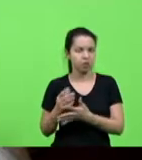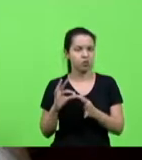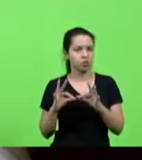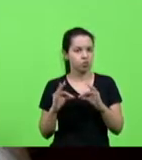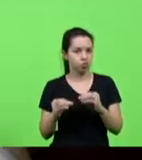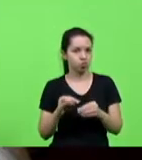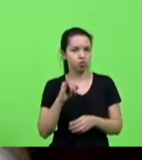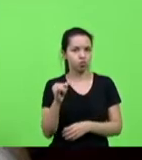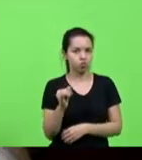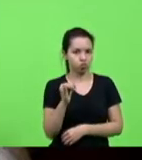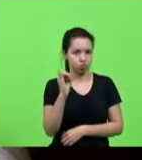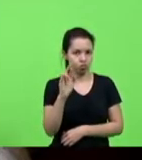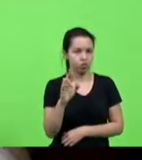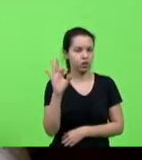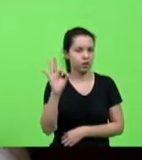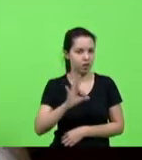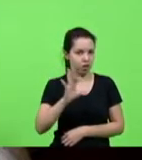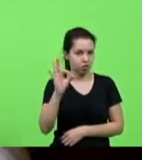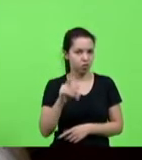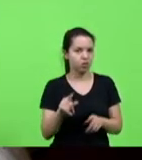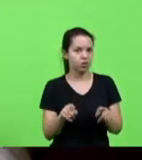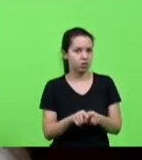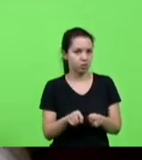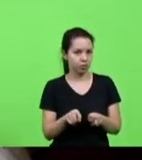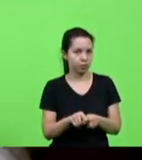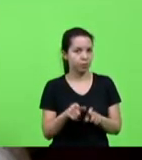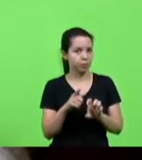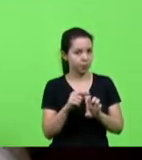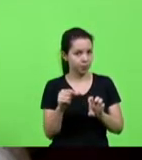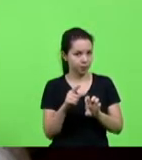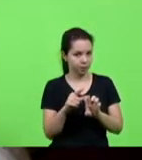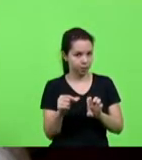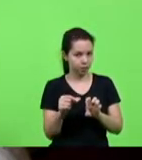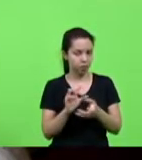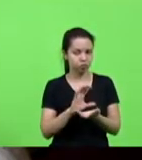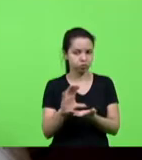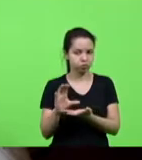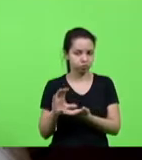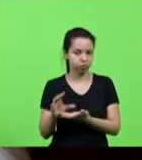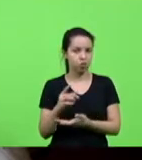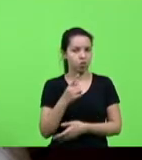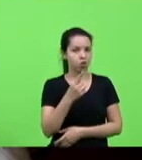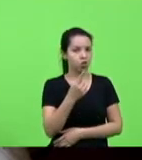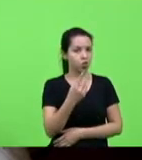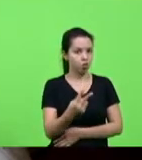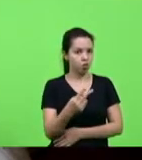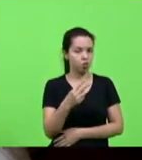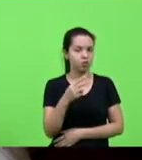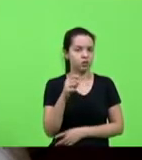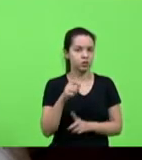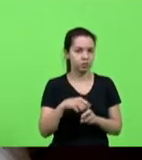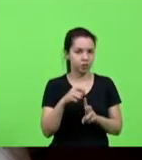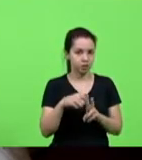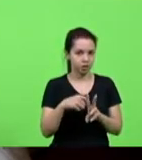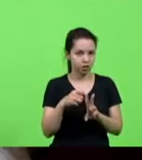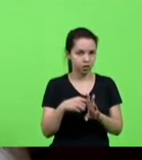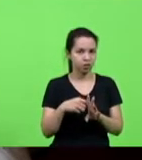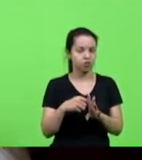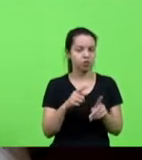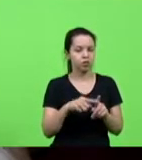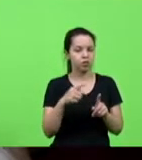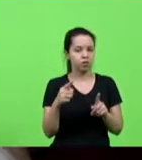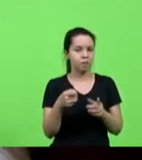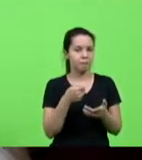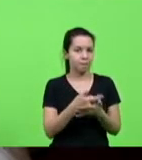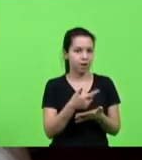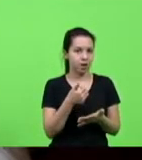Os empreendedores beneficiados terão até 12 meses de carência para iniciar o pagamento do financiamento, com juros